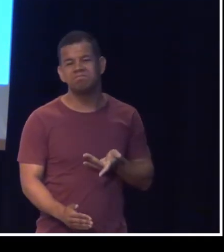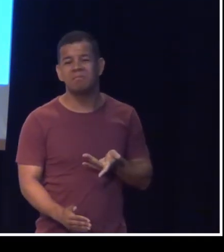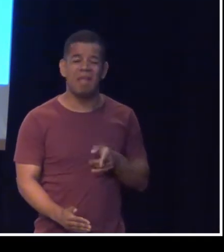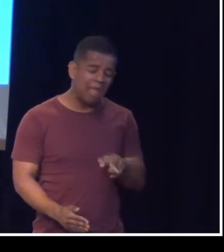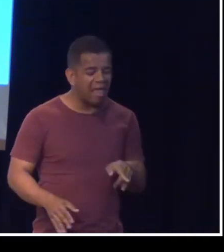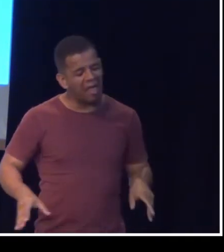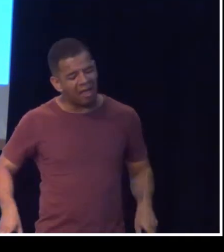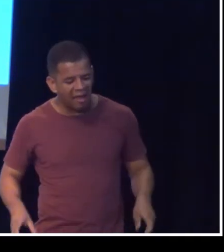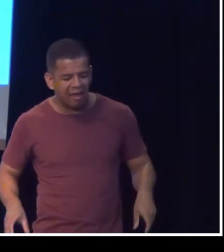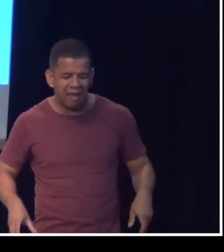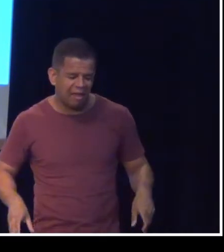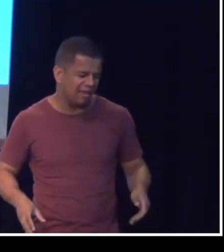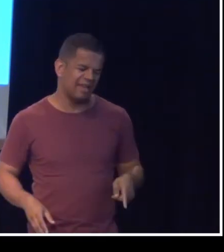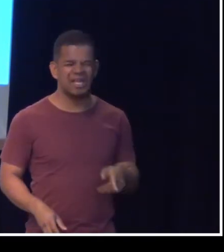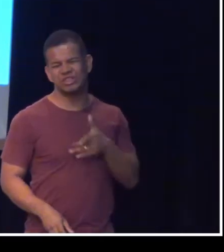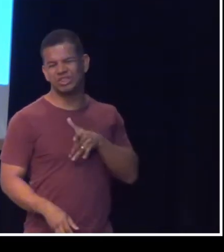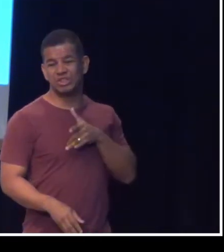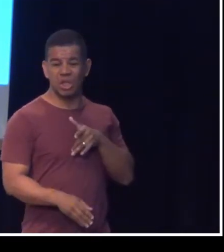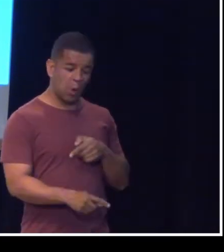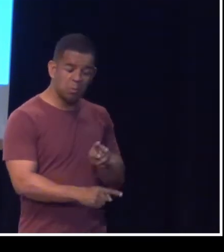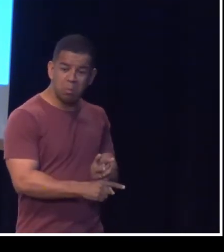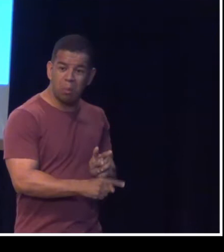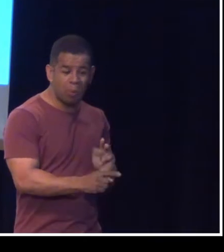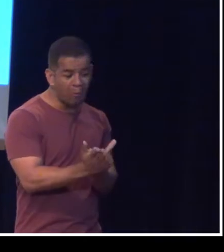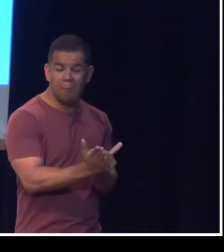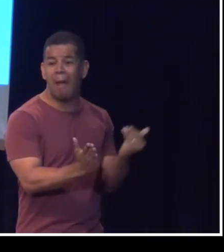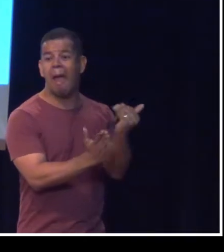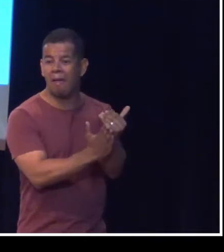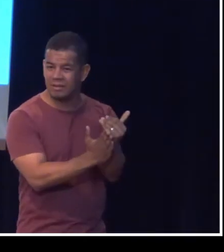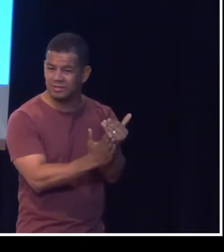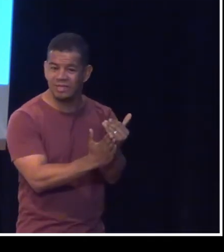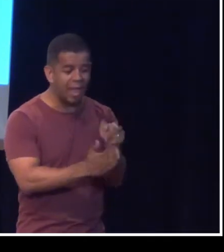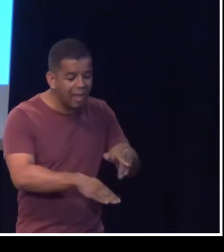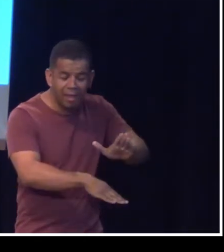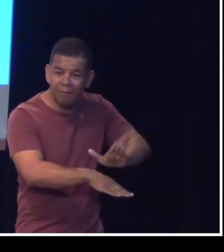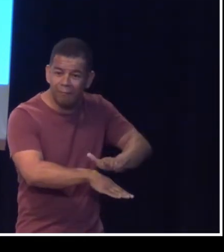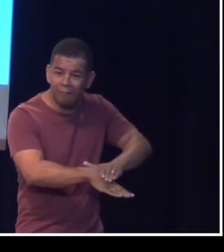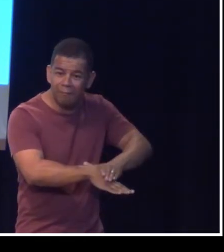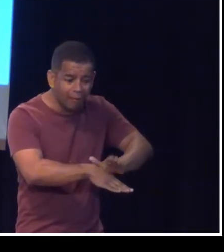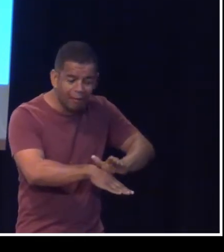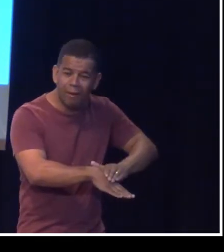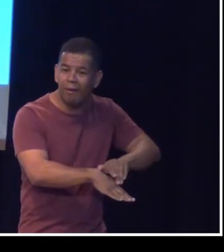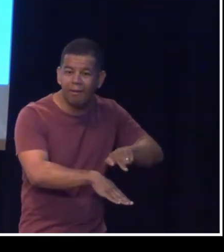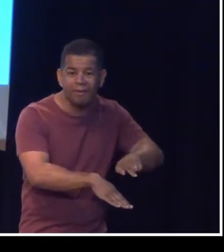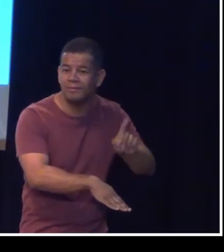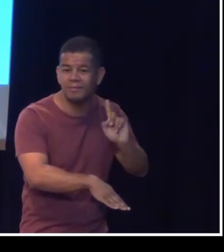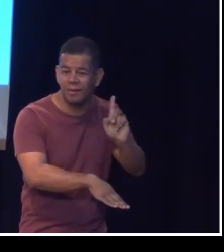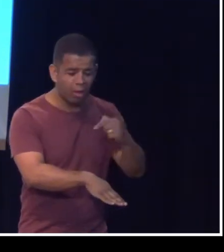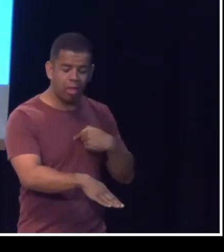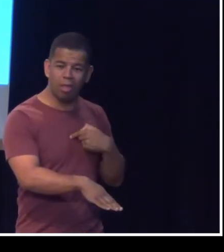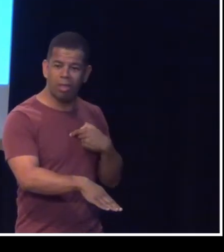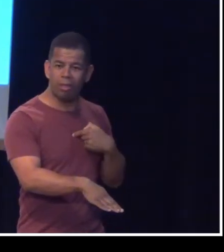cadeirante, ai, coitadinho, então vamos superproteger. E a gente impede que essas pessoas façam suas próprias escolhas, façam suas